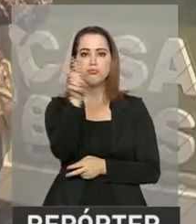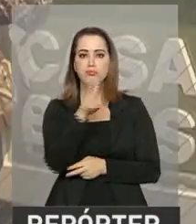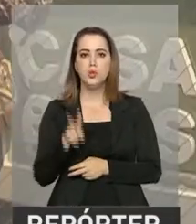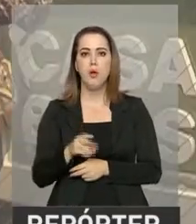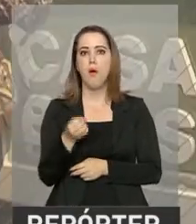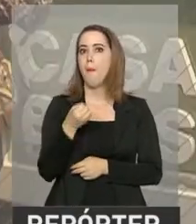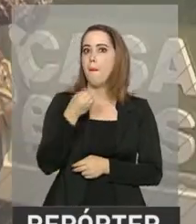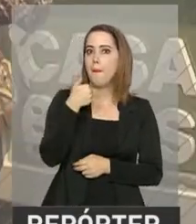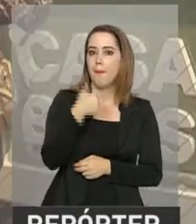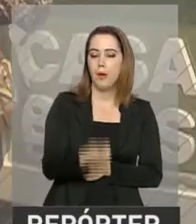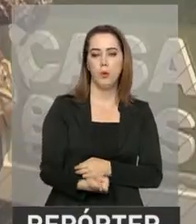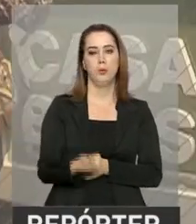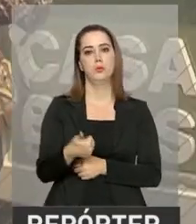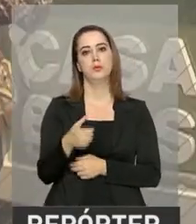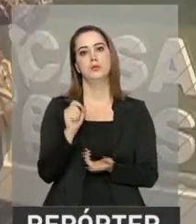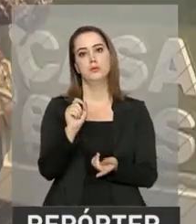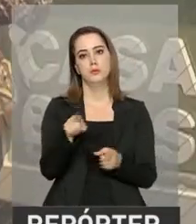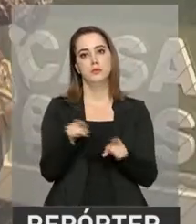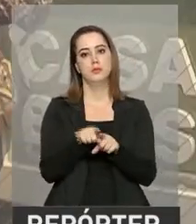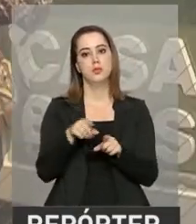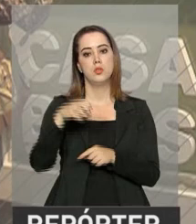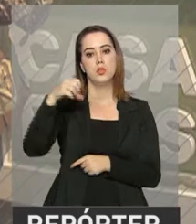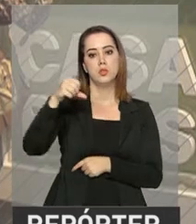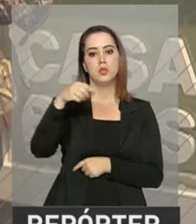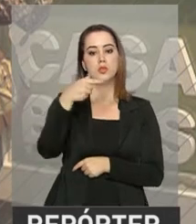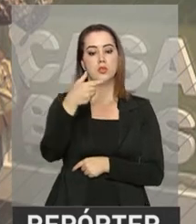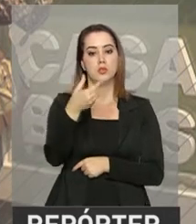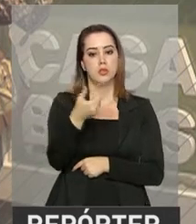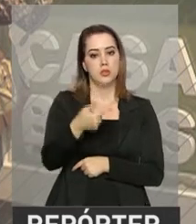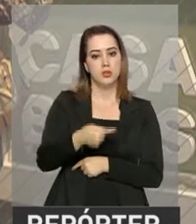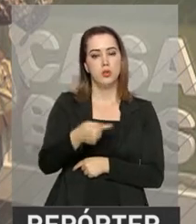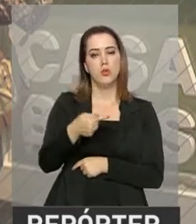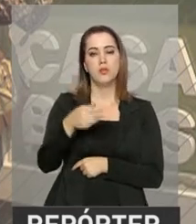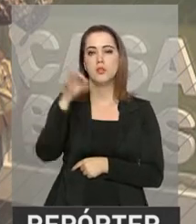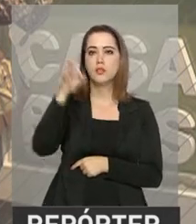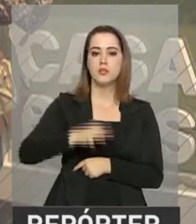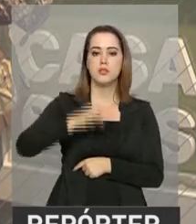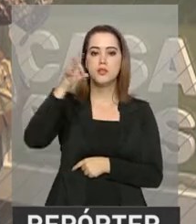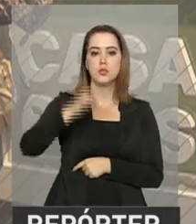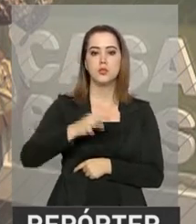como ótima por 97% dos entrevistados.